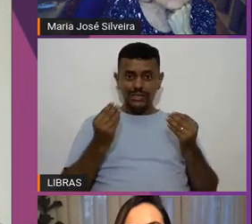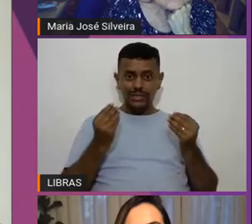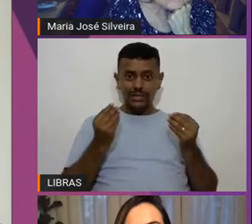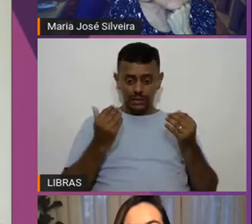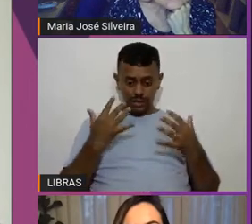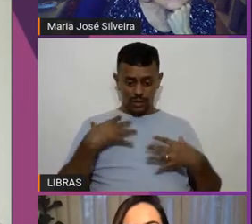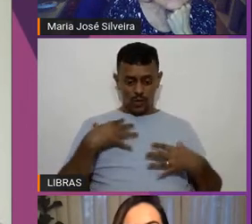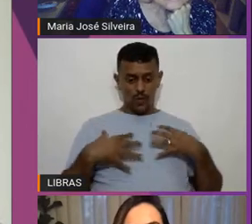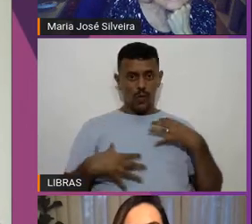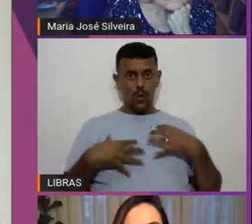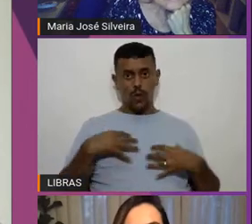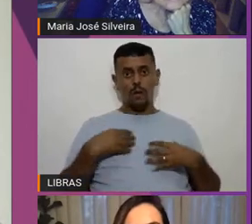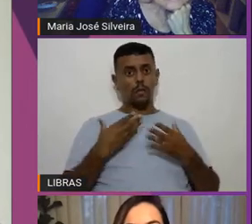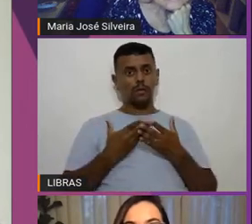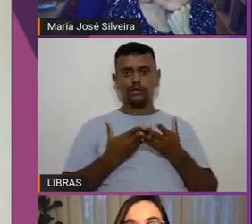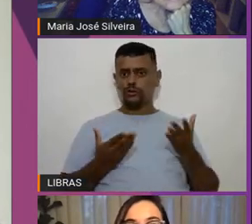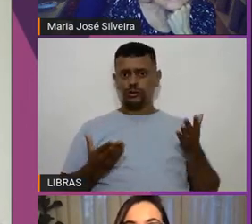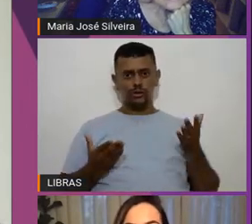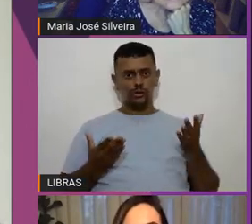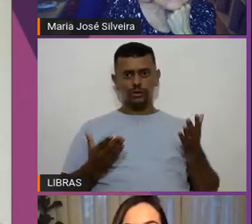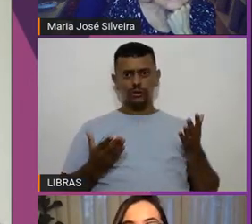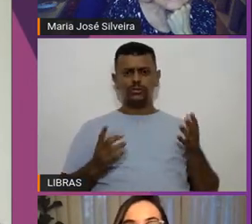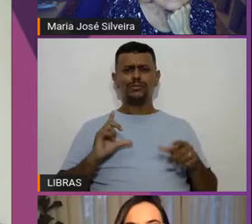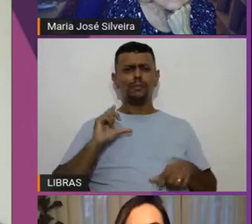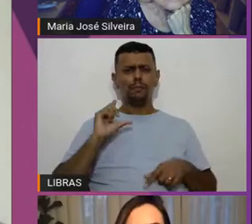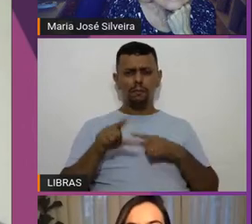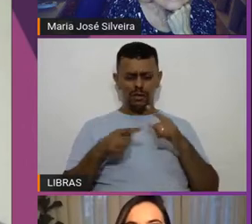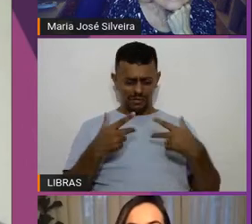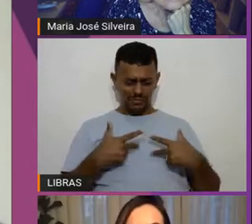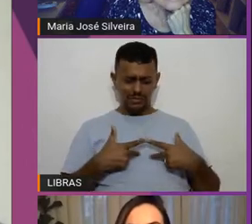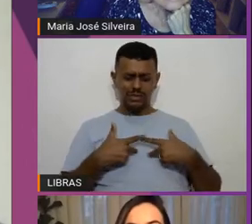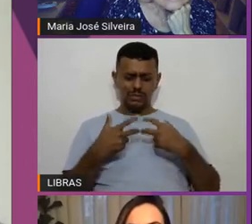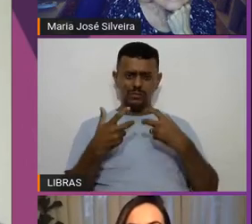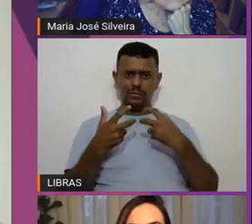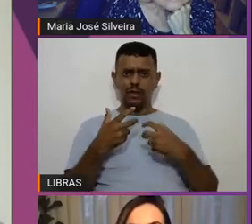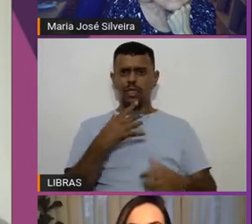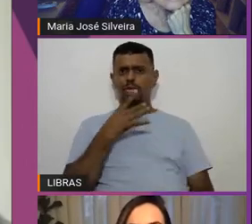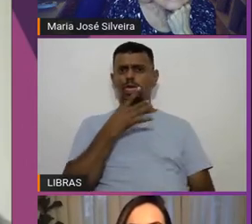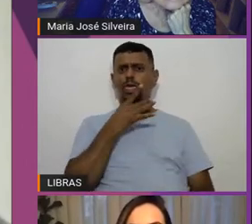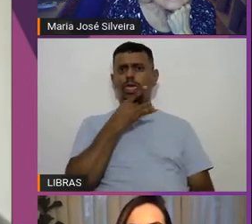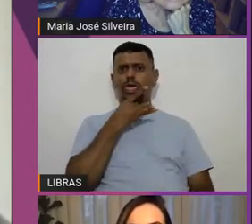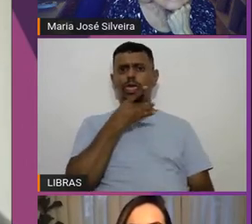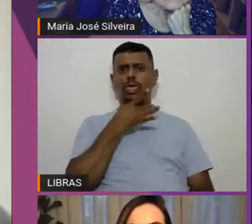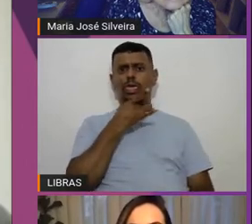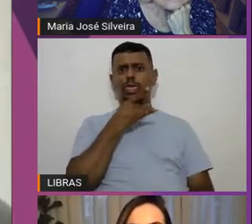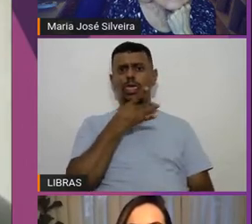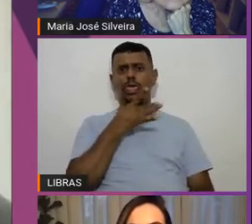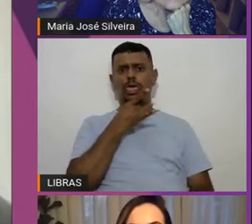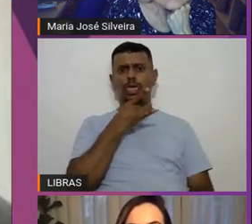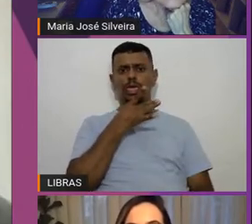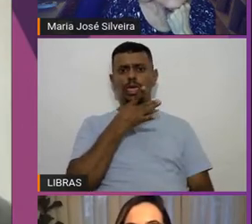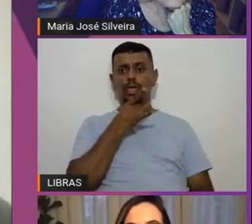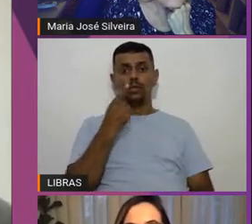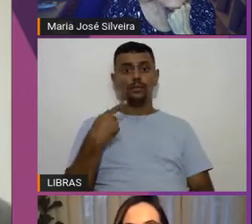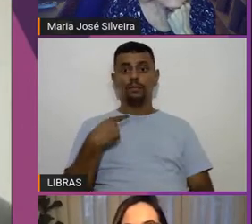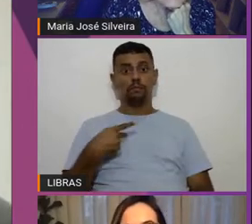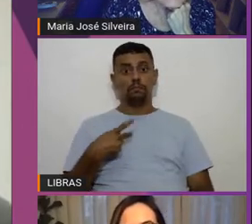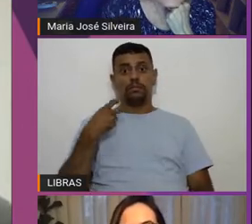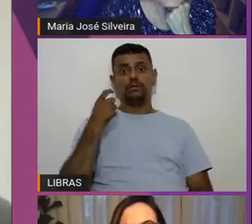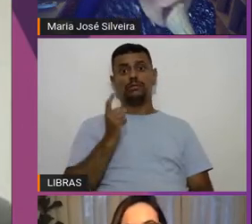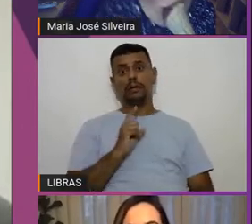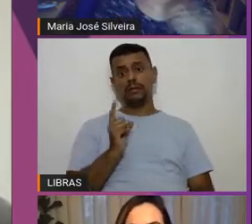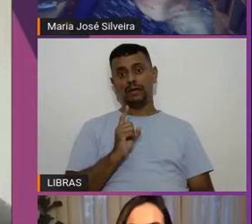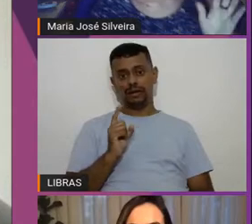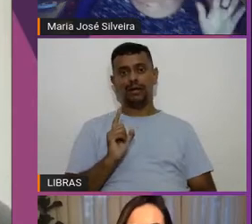e eu tava com sede horas depois já com sede porque eu não tava prestando atenção Aline bebe água e